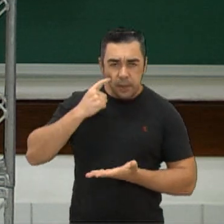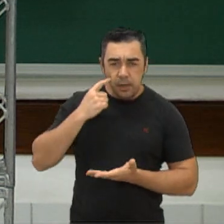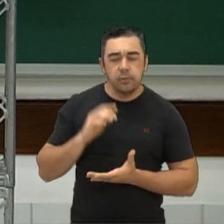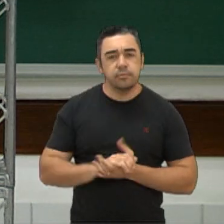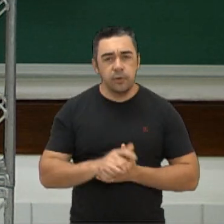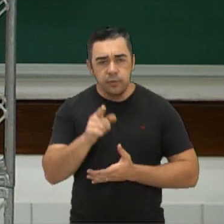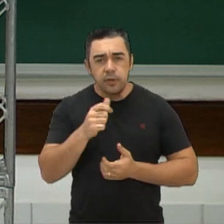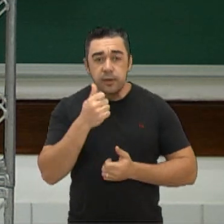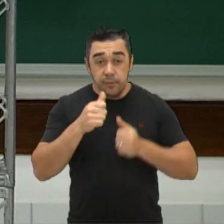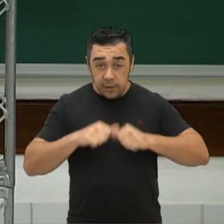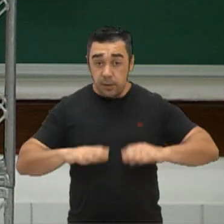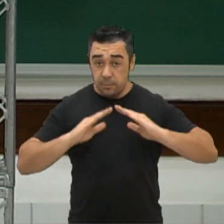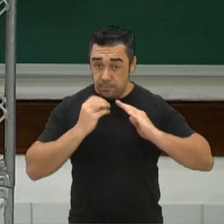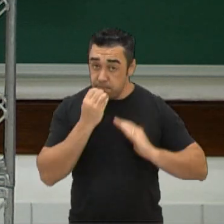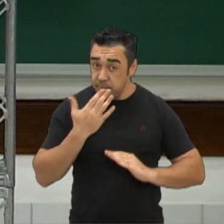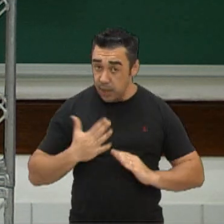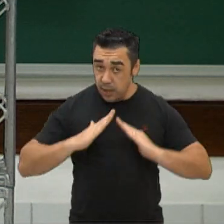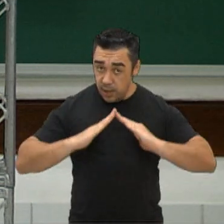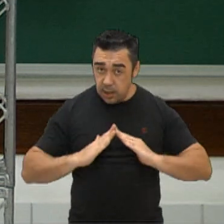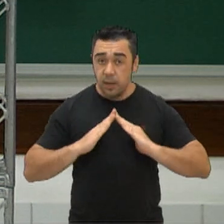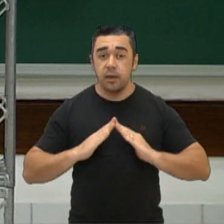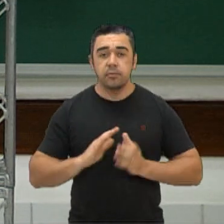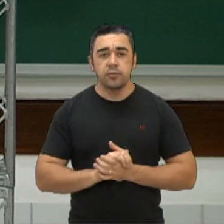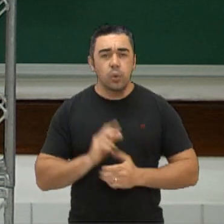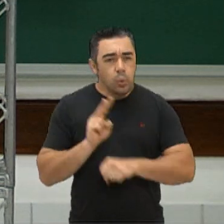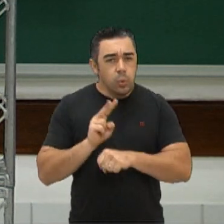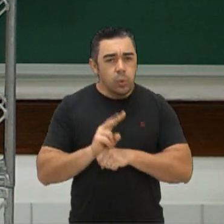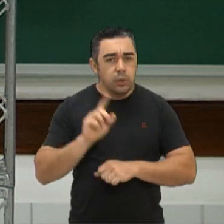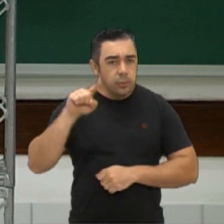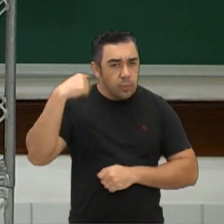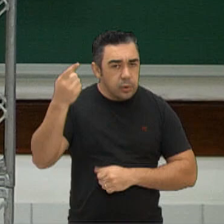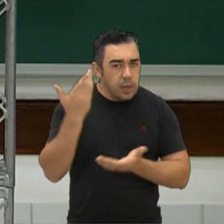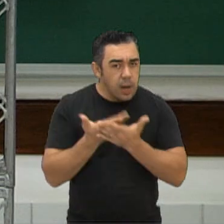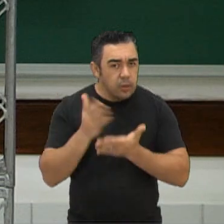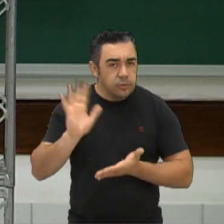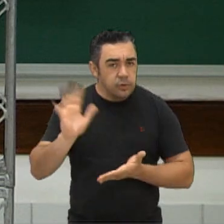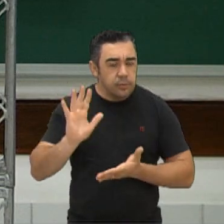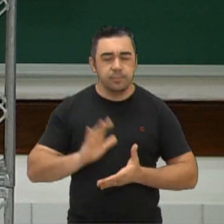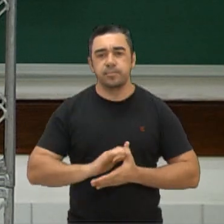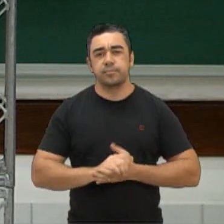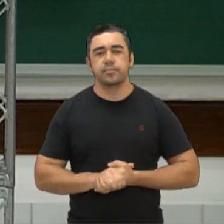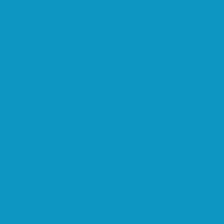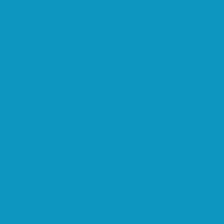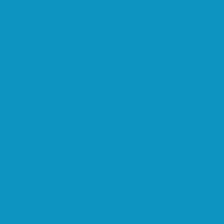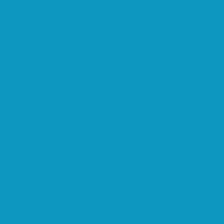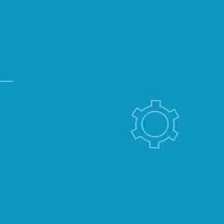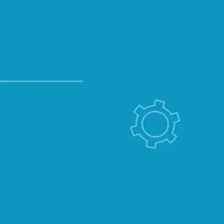fiquem bem, fiquem com Deus, cuidem-se e até o nosso próximo encontro. Tchau, tchau, moçada!